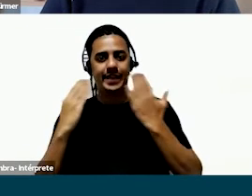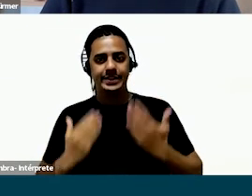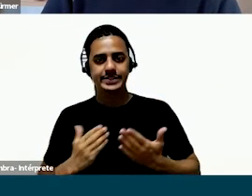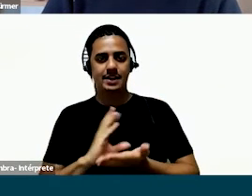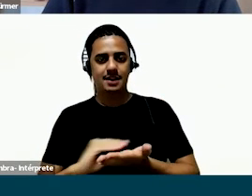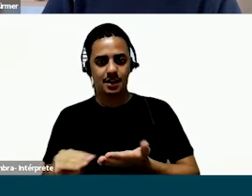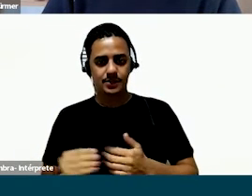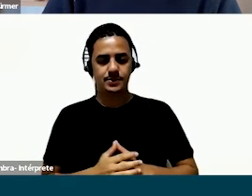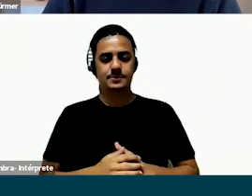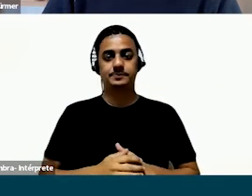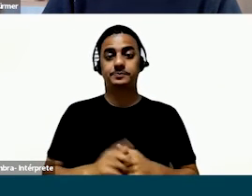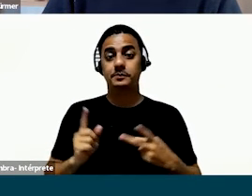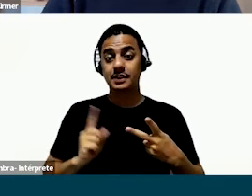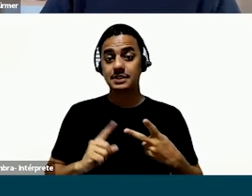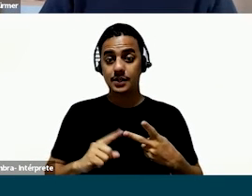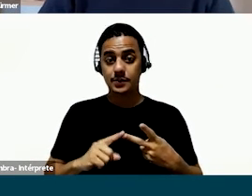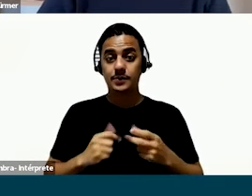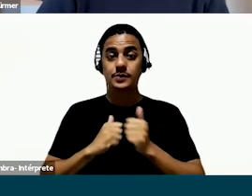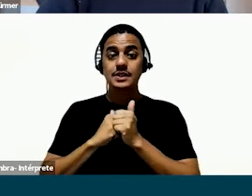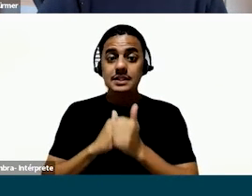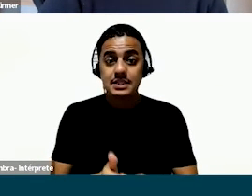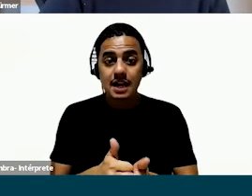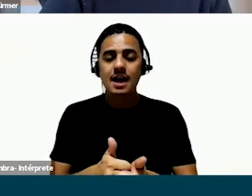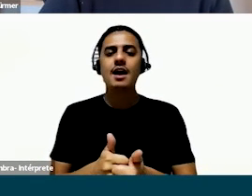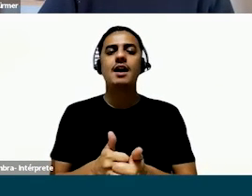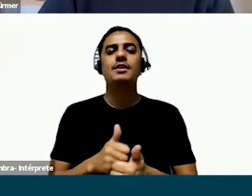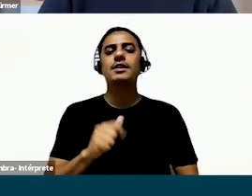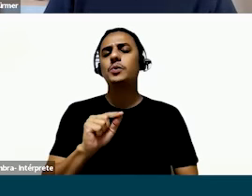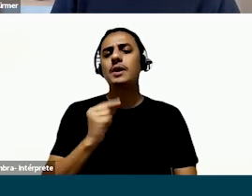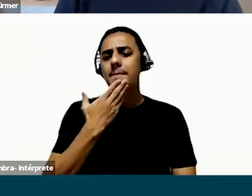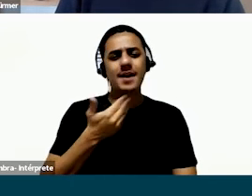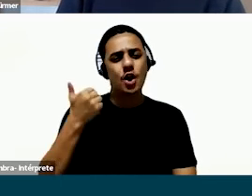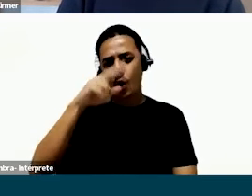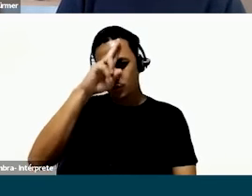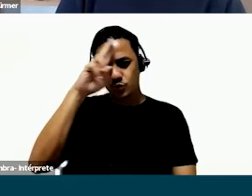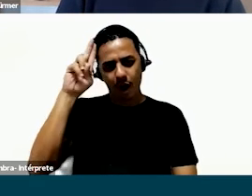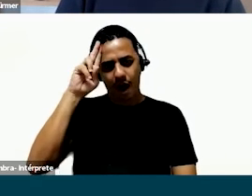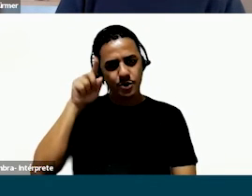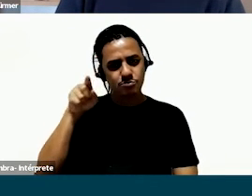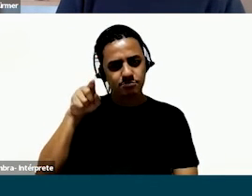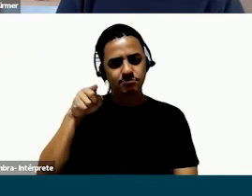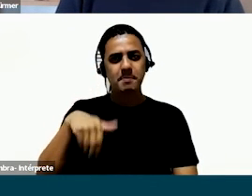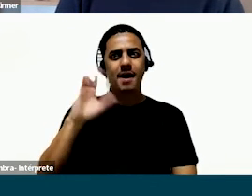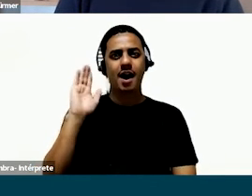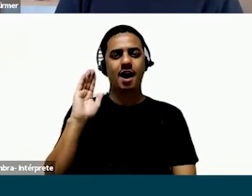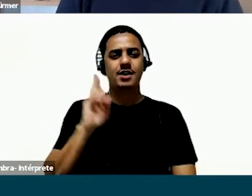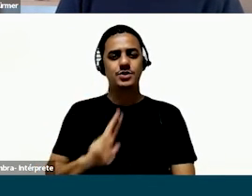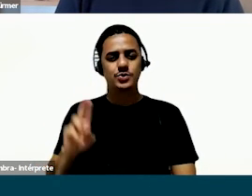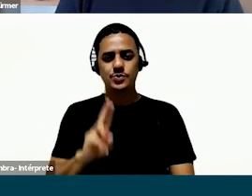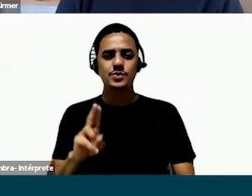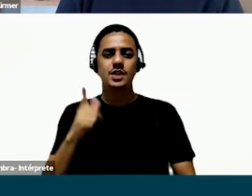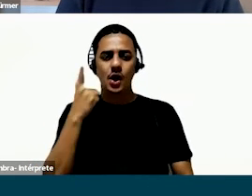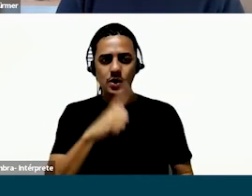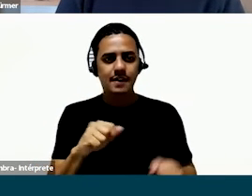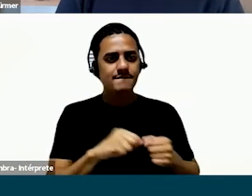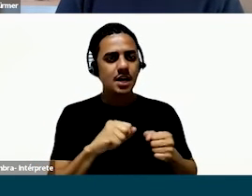diretamente analisando os dados. A segunda dica é conseguir os pontos luminosos, seguir quem são os nossos melhores usuários, aqueles